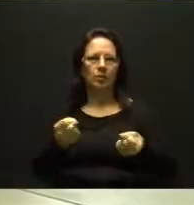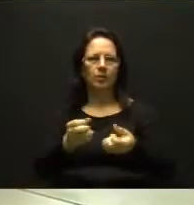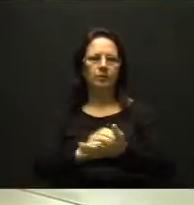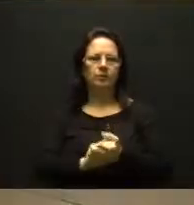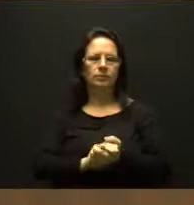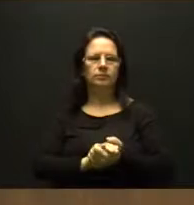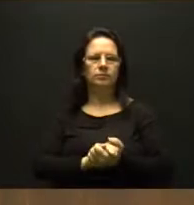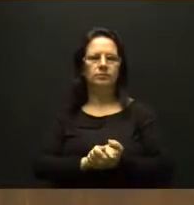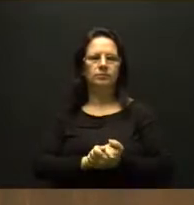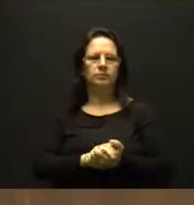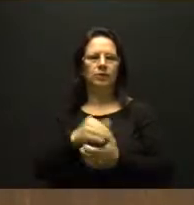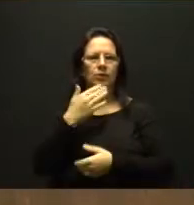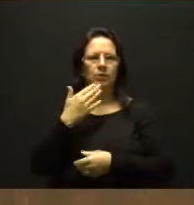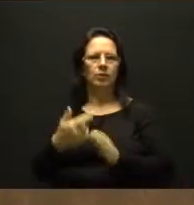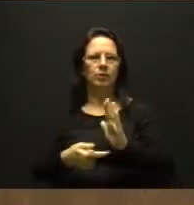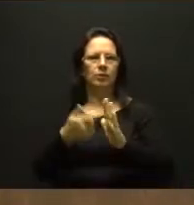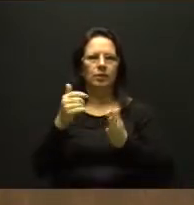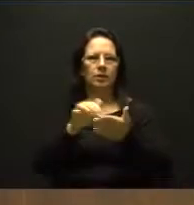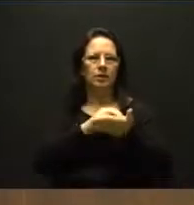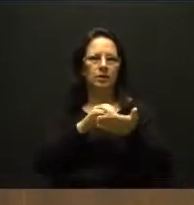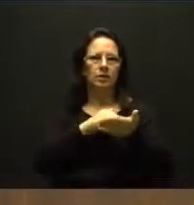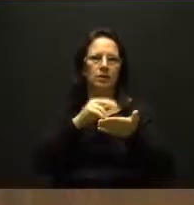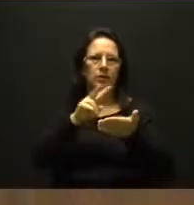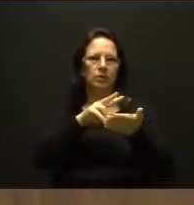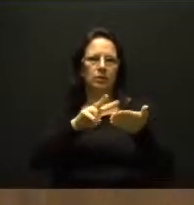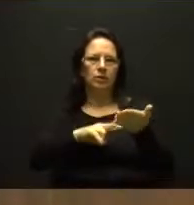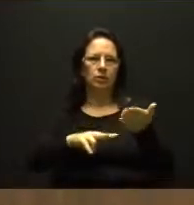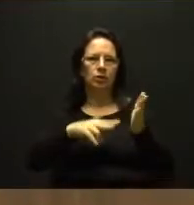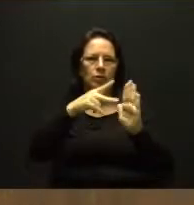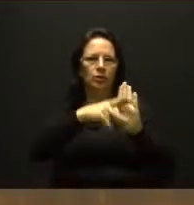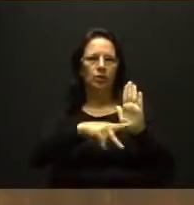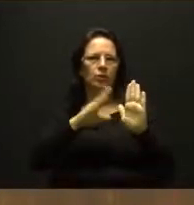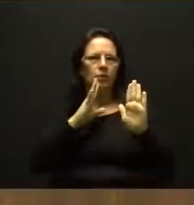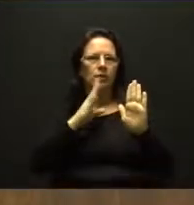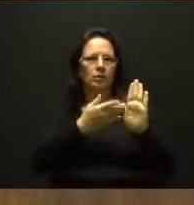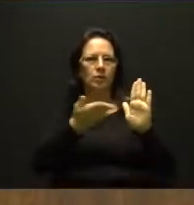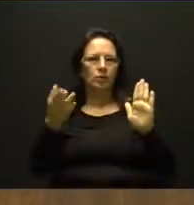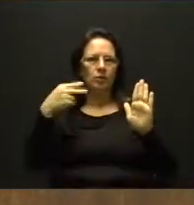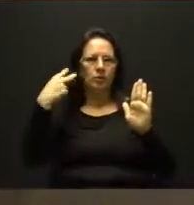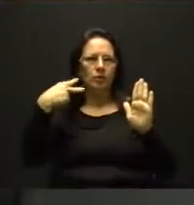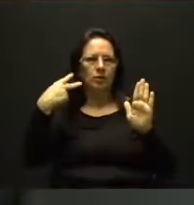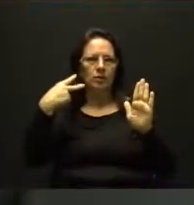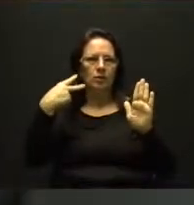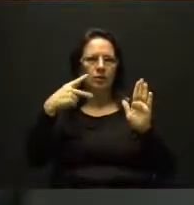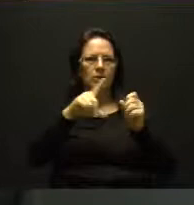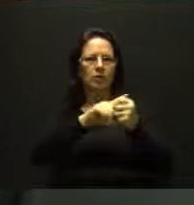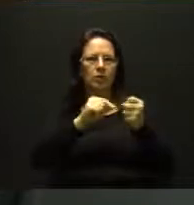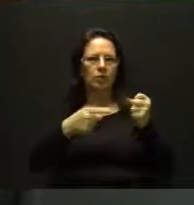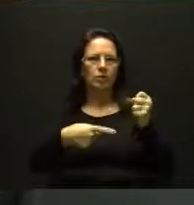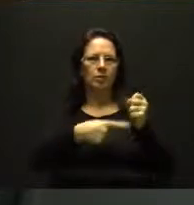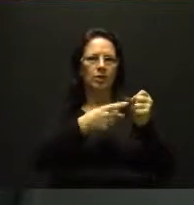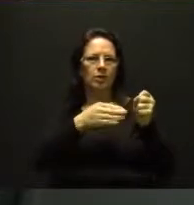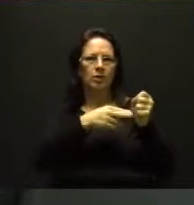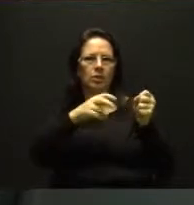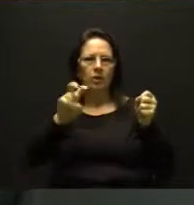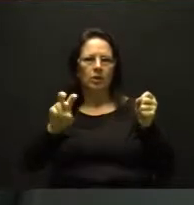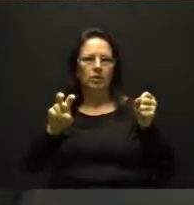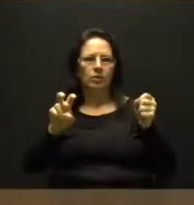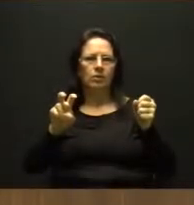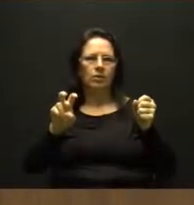aprovado solicita assim o primeiro secretário que proceda à leitura do projeto conforme deliberação do plenário artigo 1º ao 5º